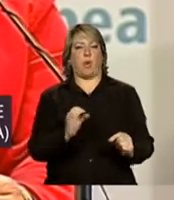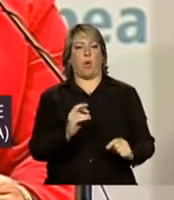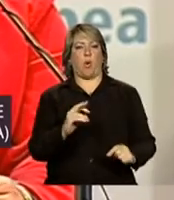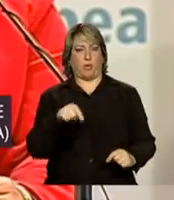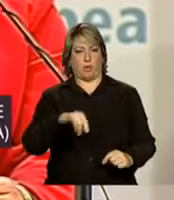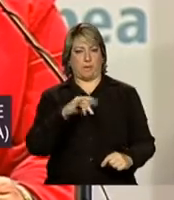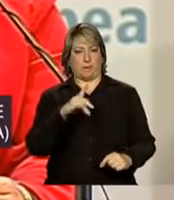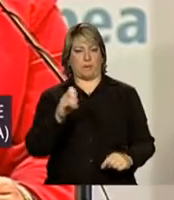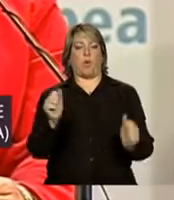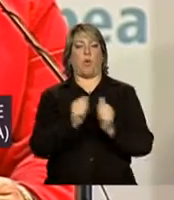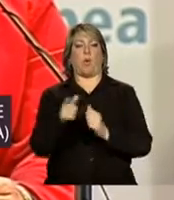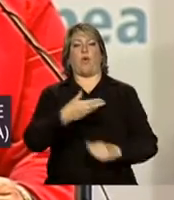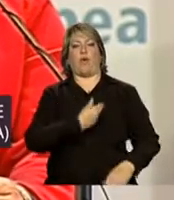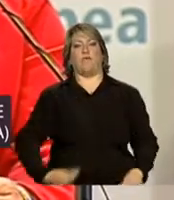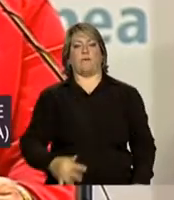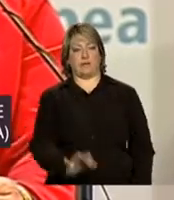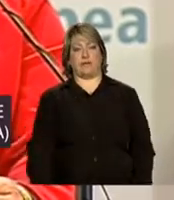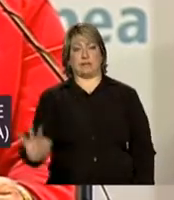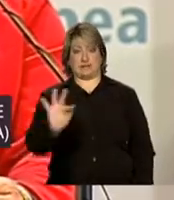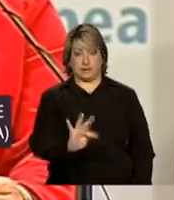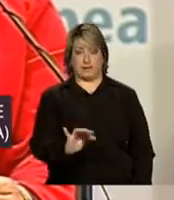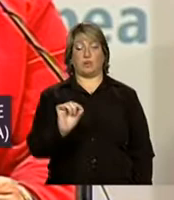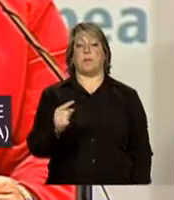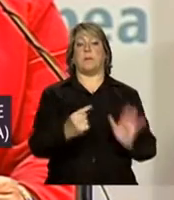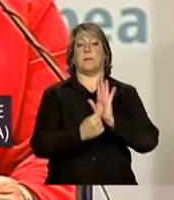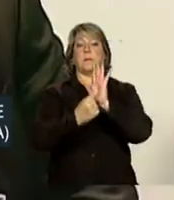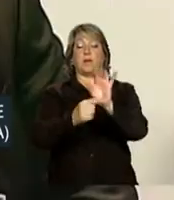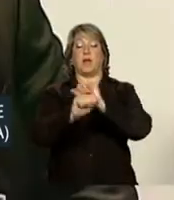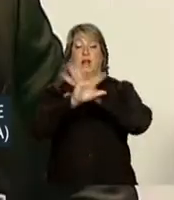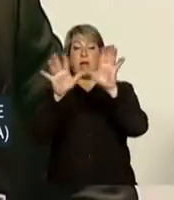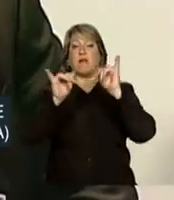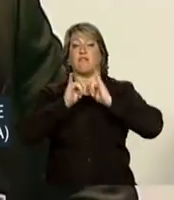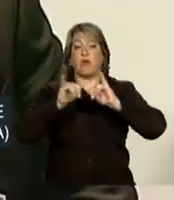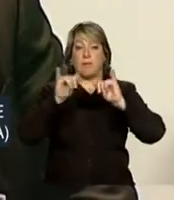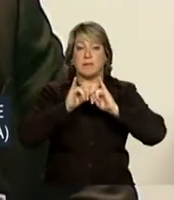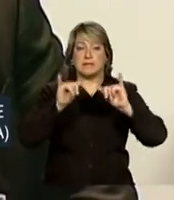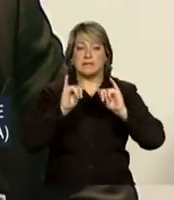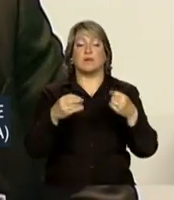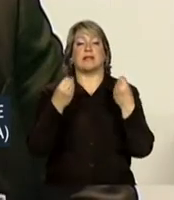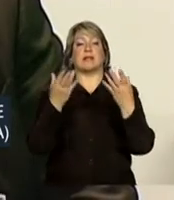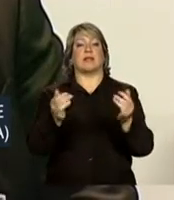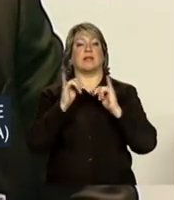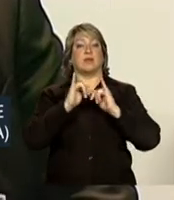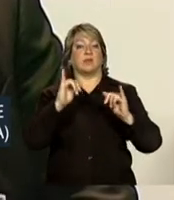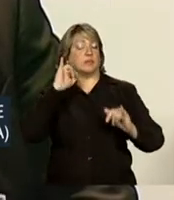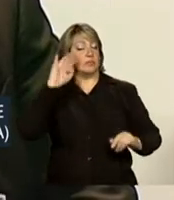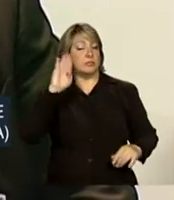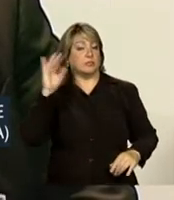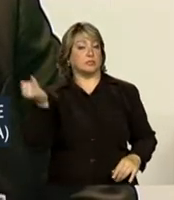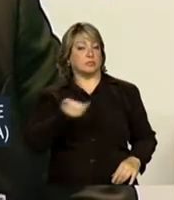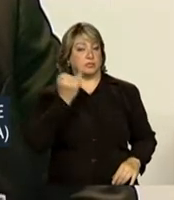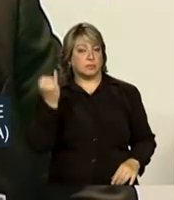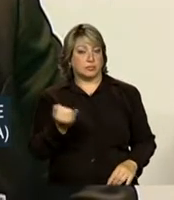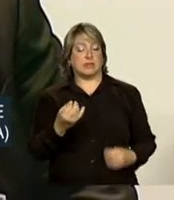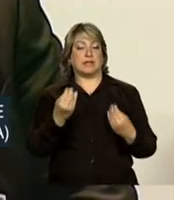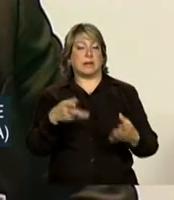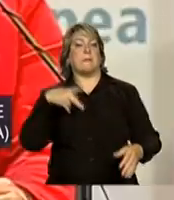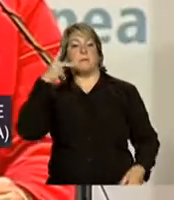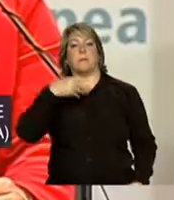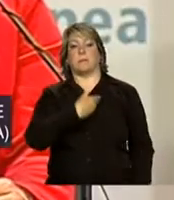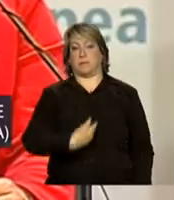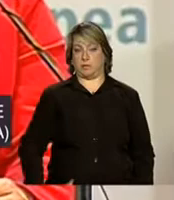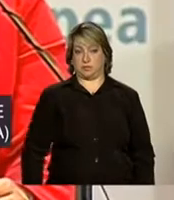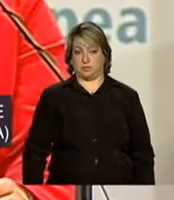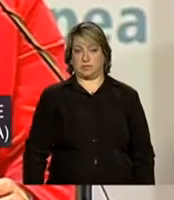com o governo federal, elucidando informação, produzindo dados não triviais e propondo políticas públicas.